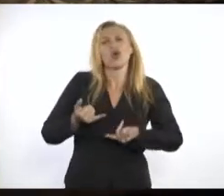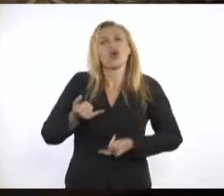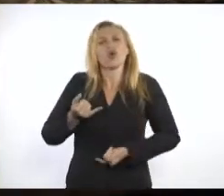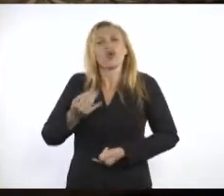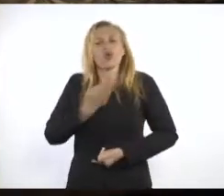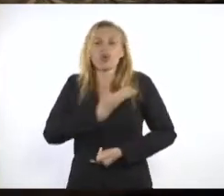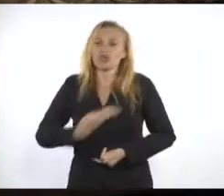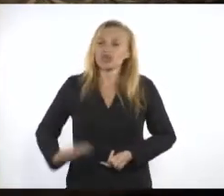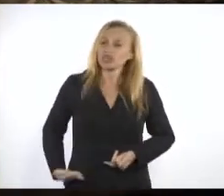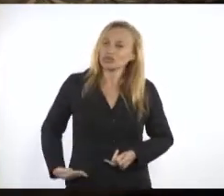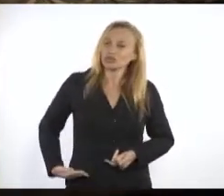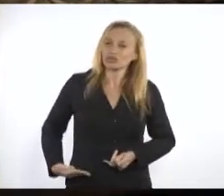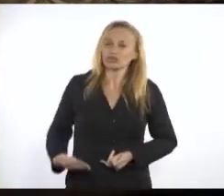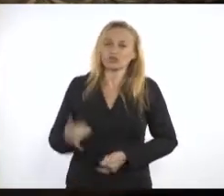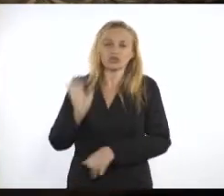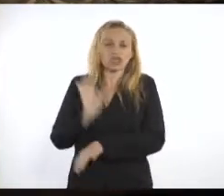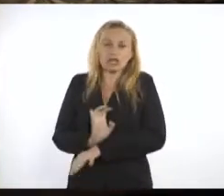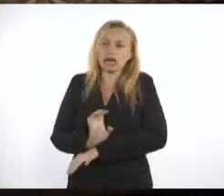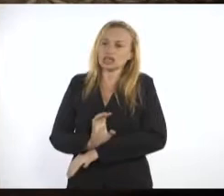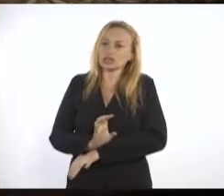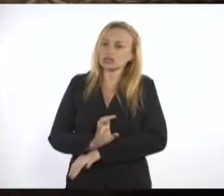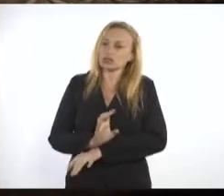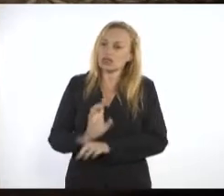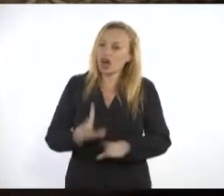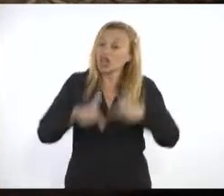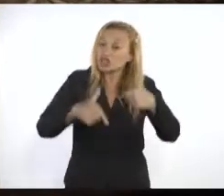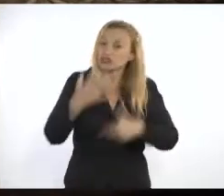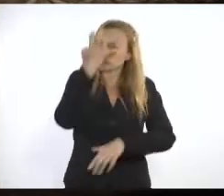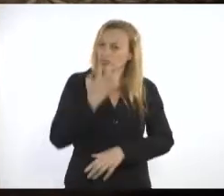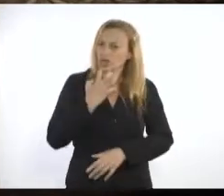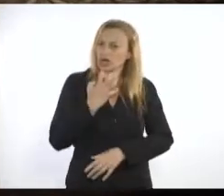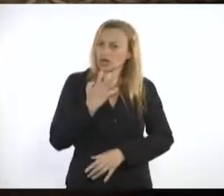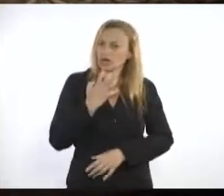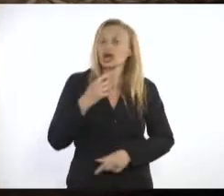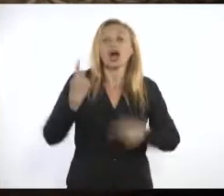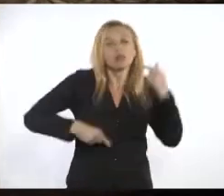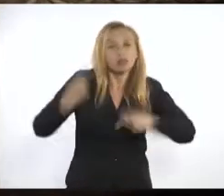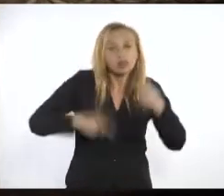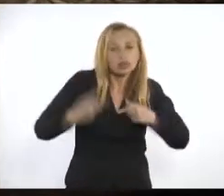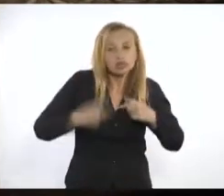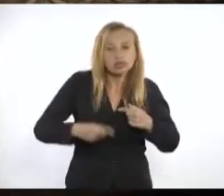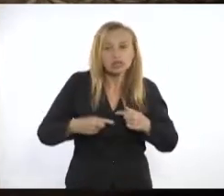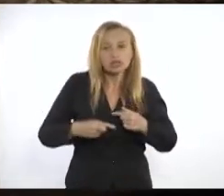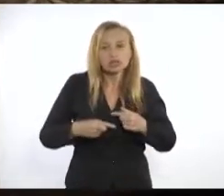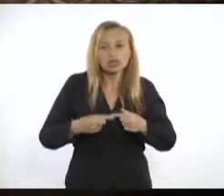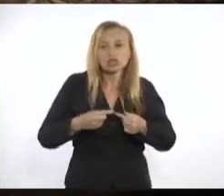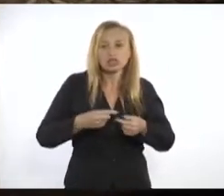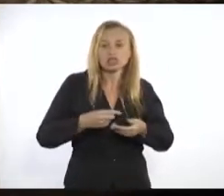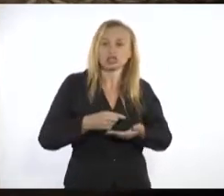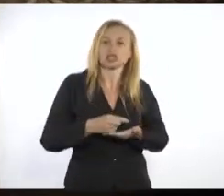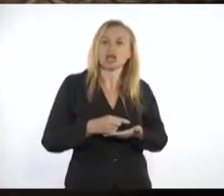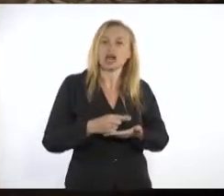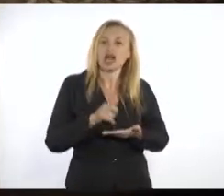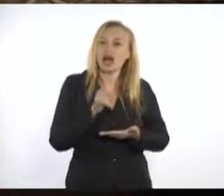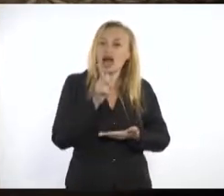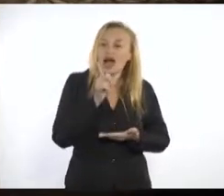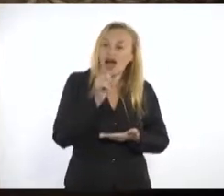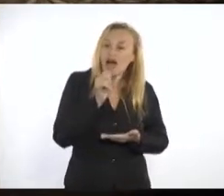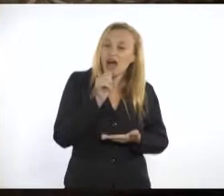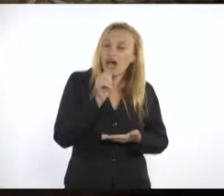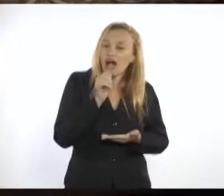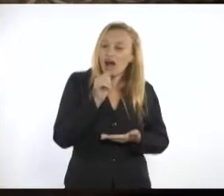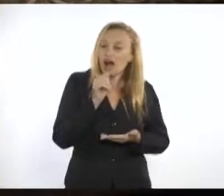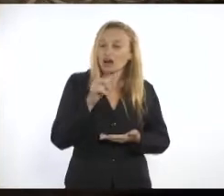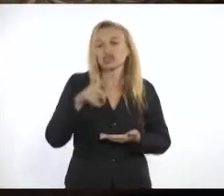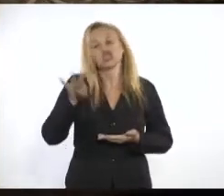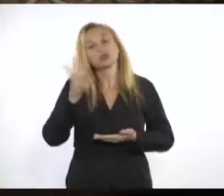não tratar com seriedade a política de distribuição e abastecimento no